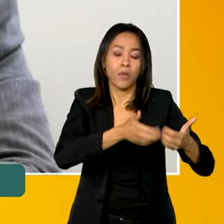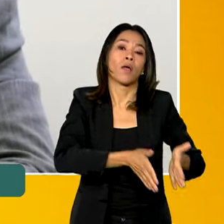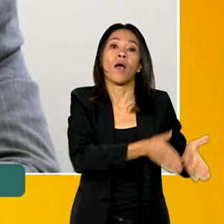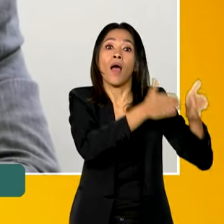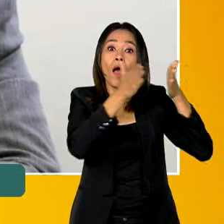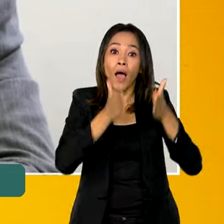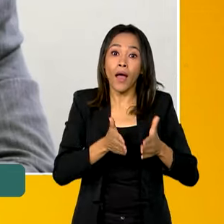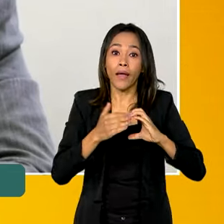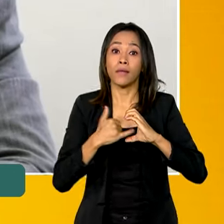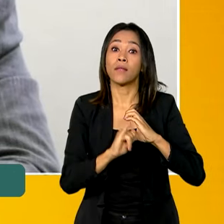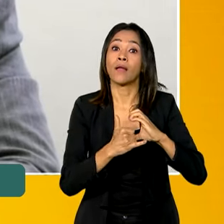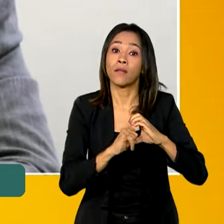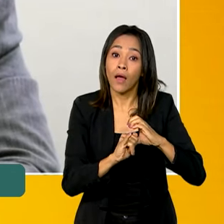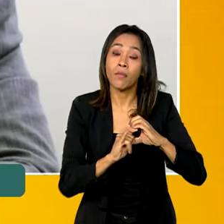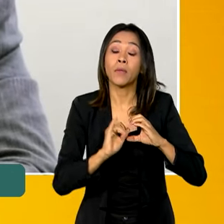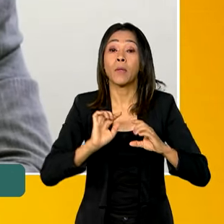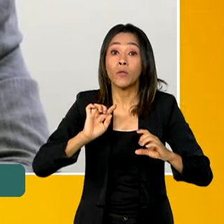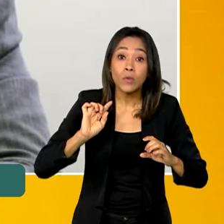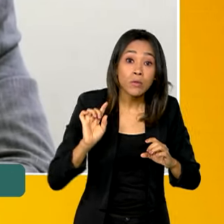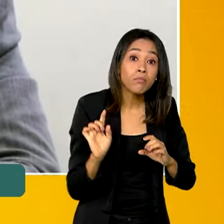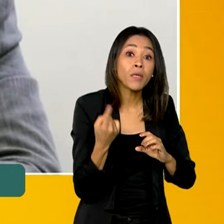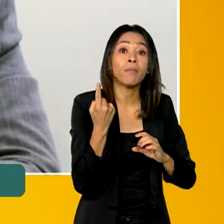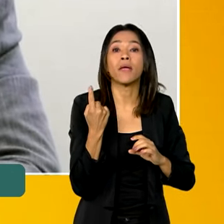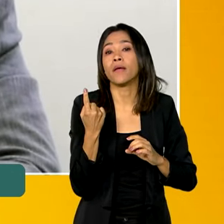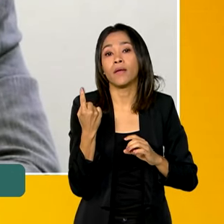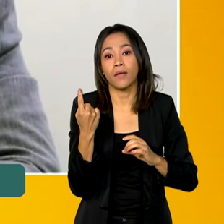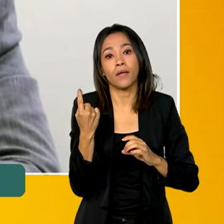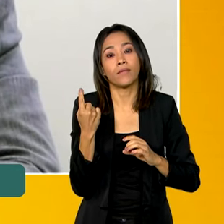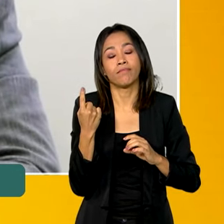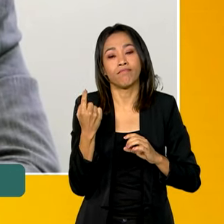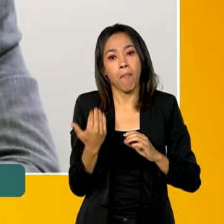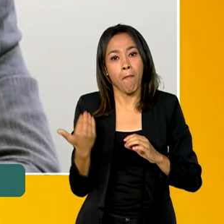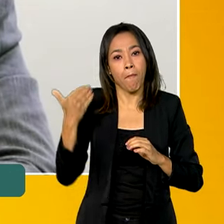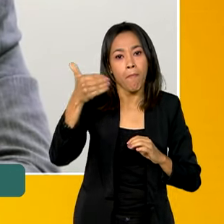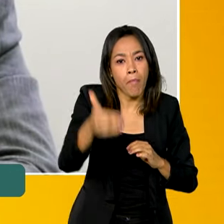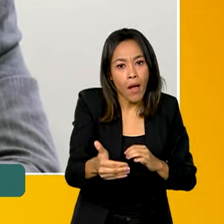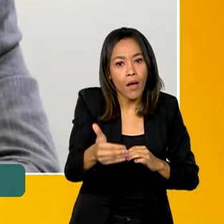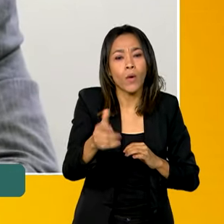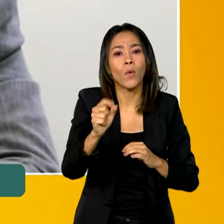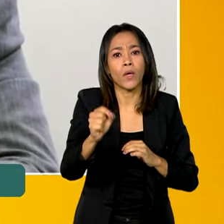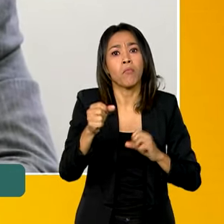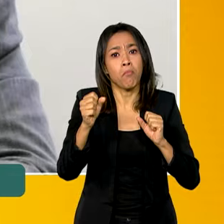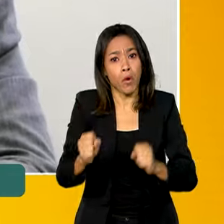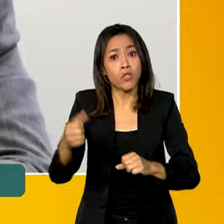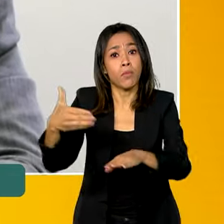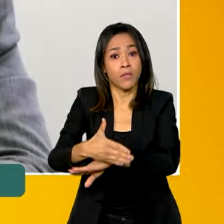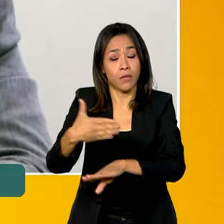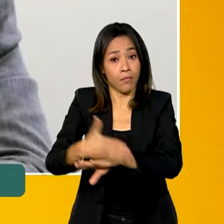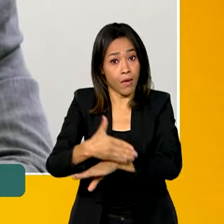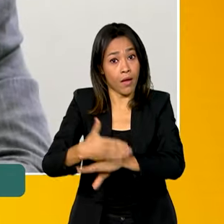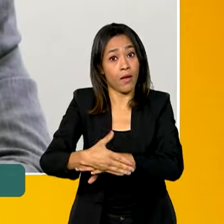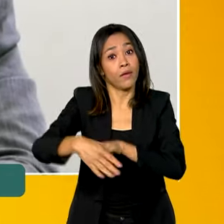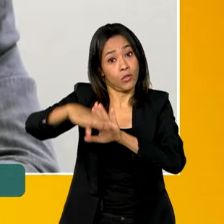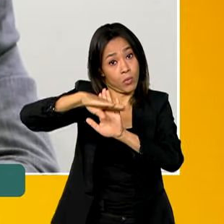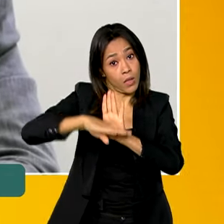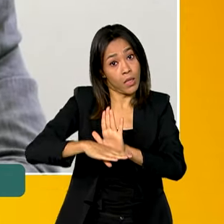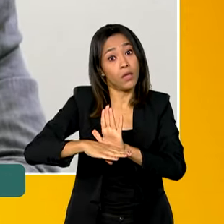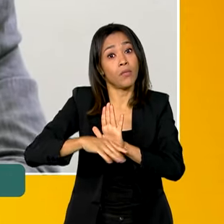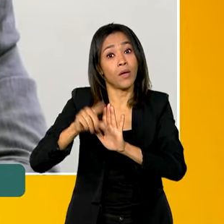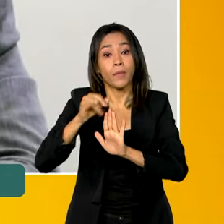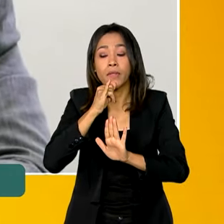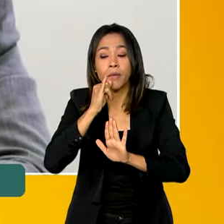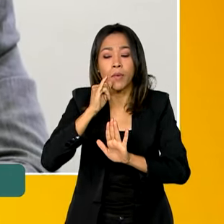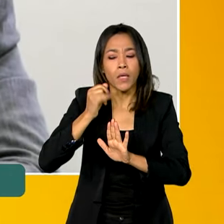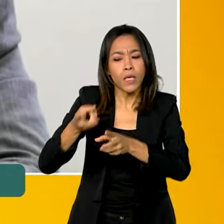ah dando os primeiros passos eles podem participar do do conecta então você pode por exemplo identificar